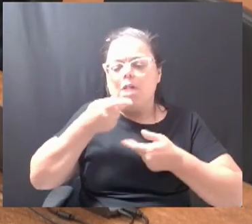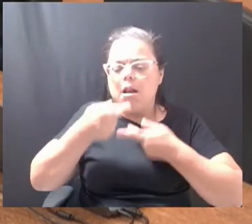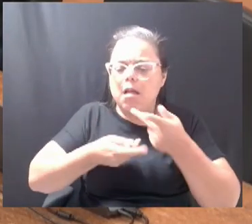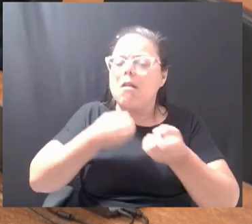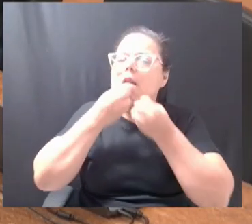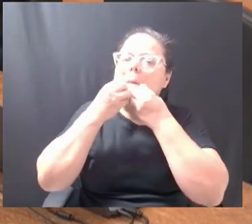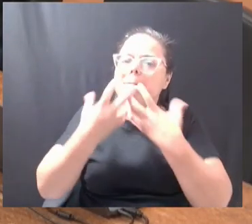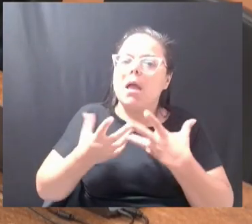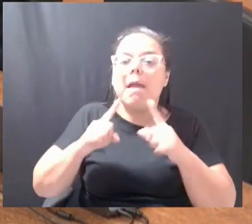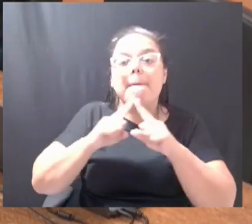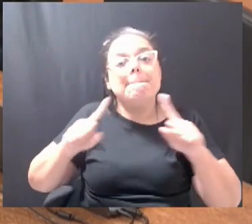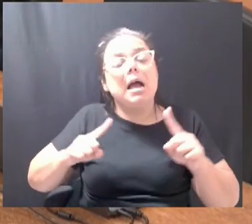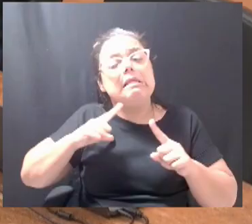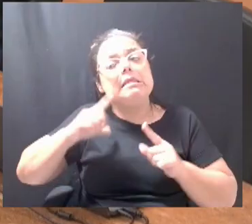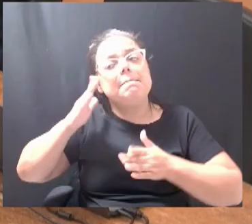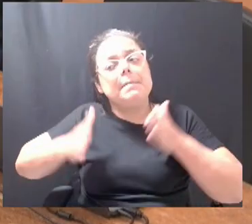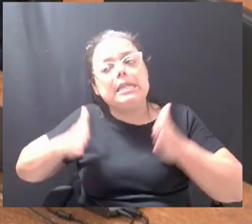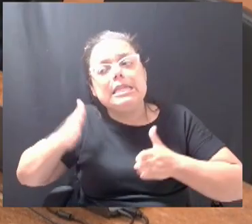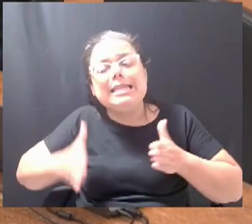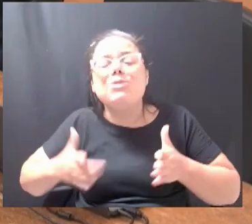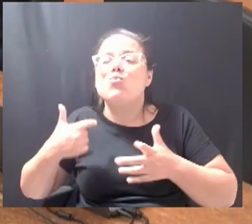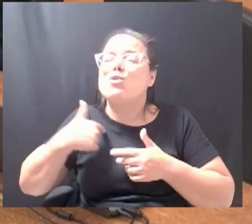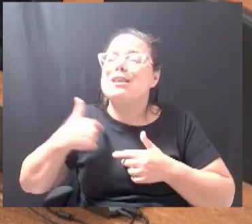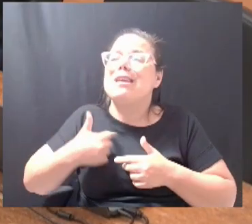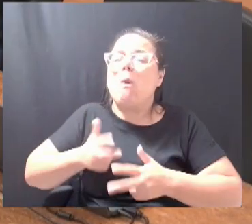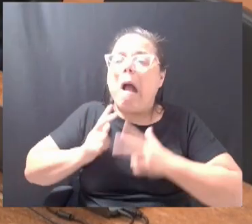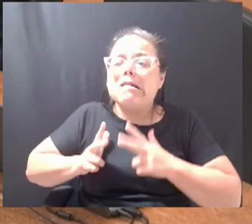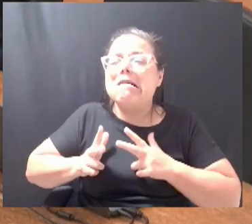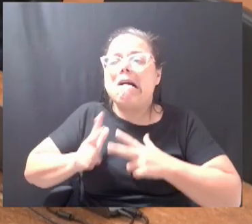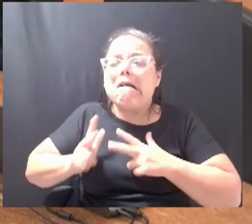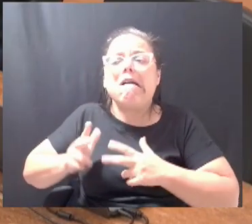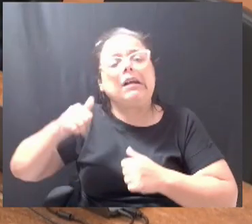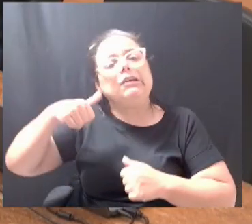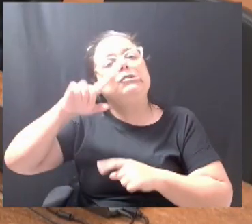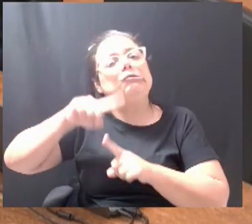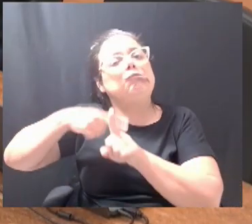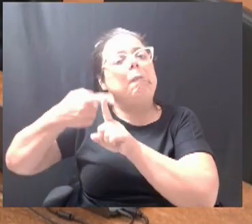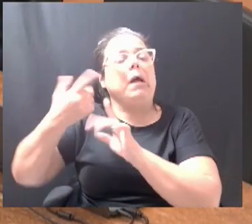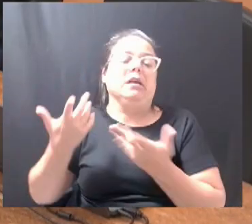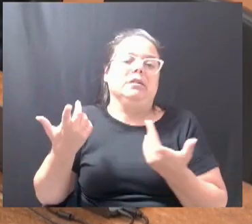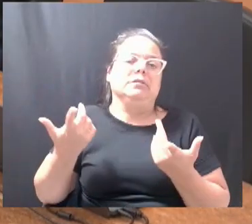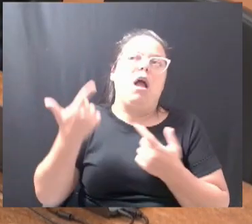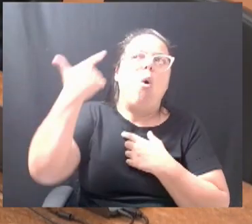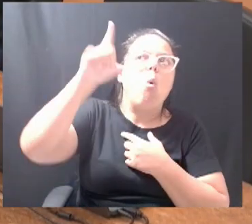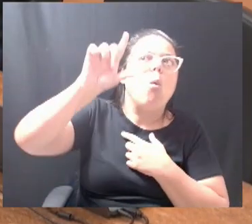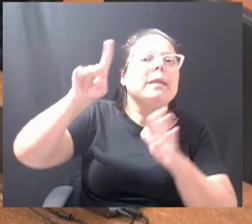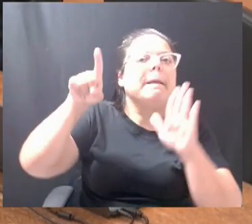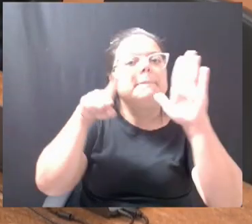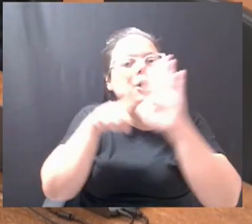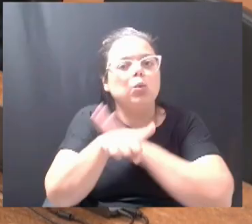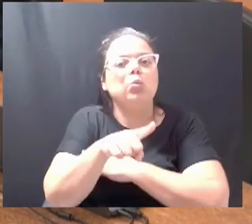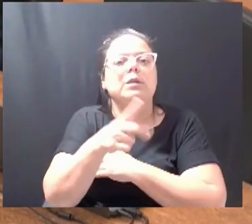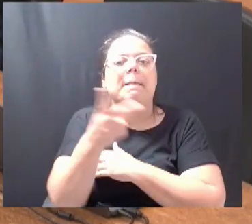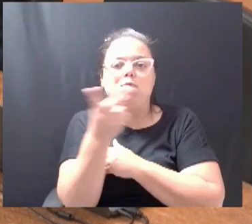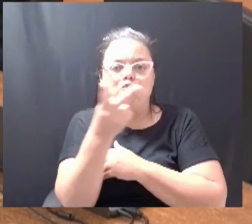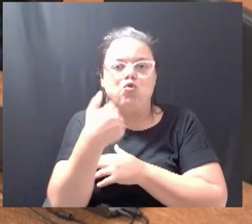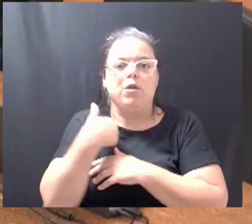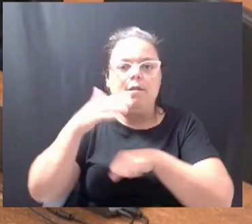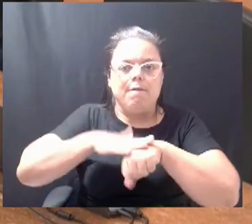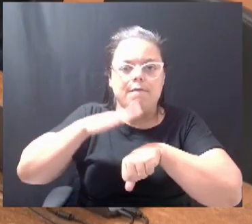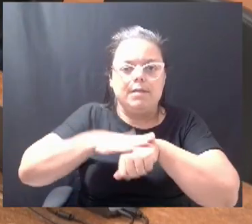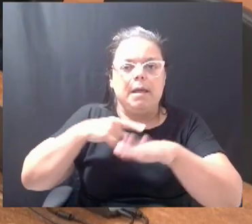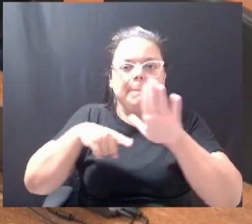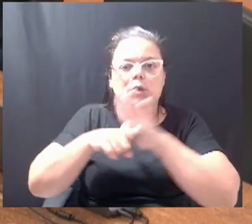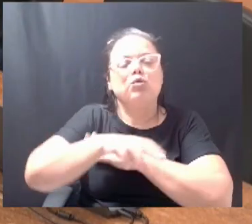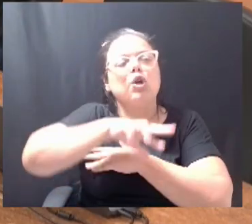me complicar? Essa é uma pergunta. Tá. A outra pergunta, que eu já vou fazer para os dois, que, na verdade, não é nem uma pergunta, mas é mais